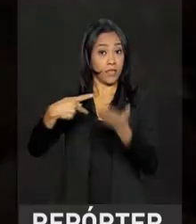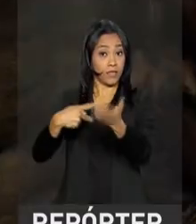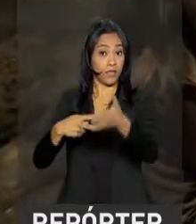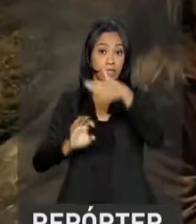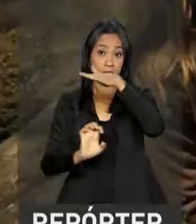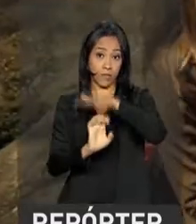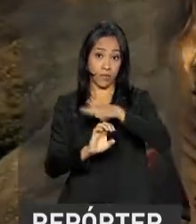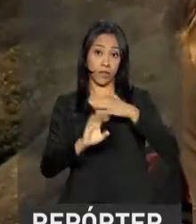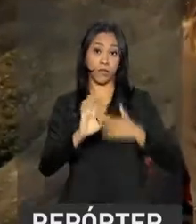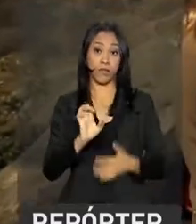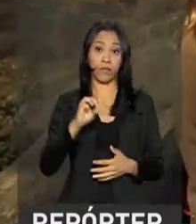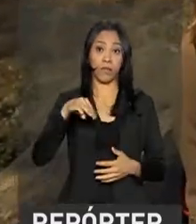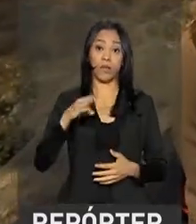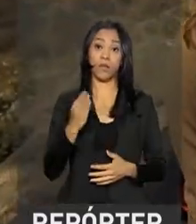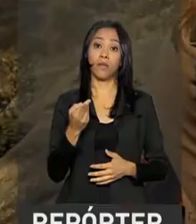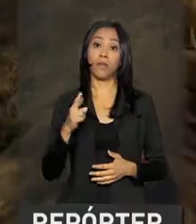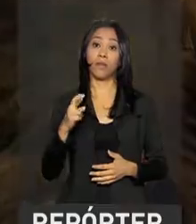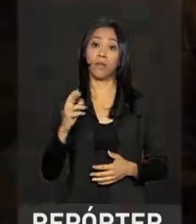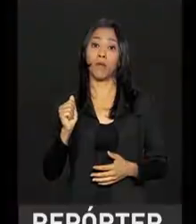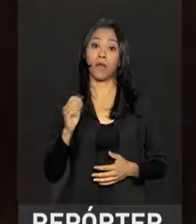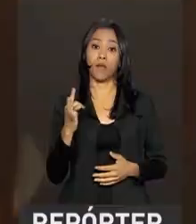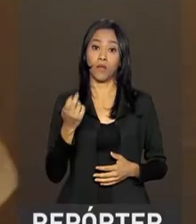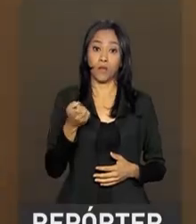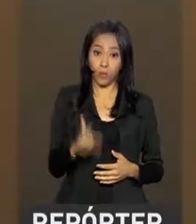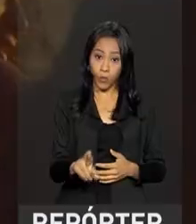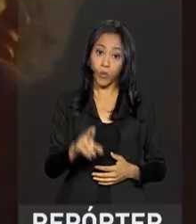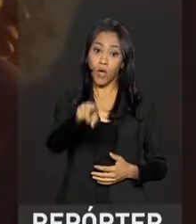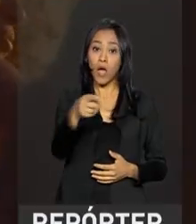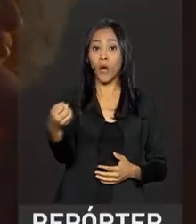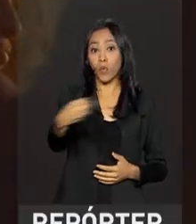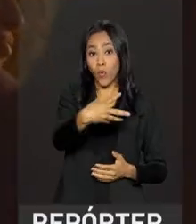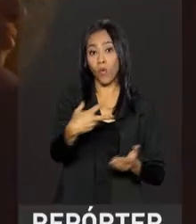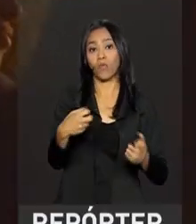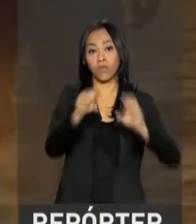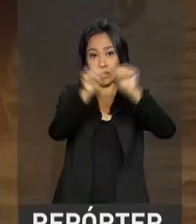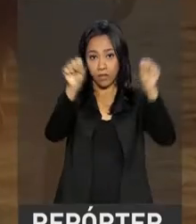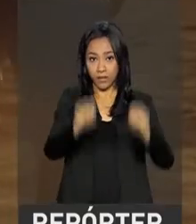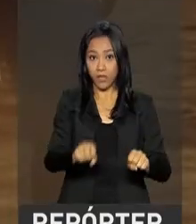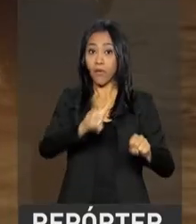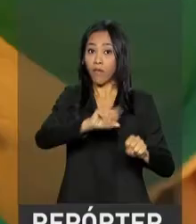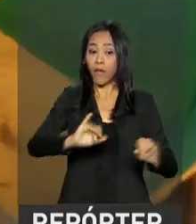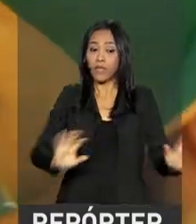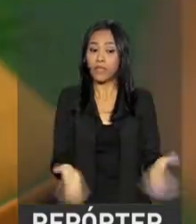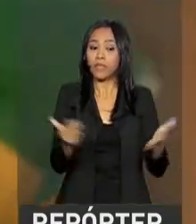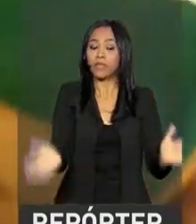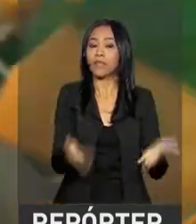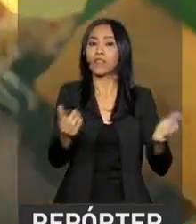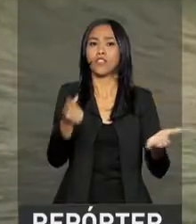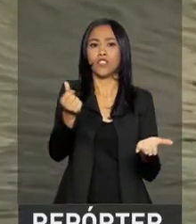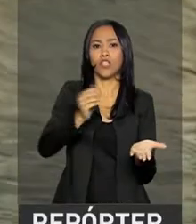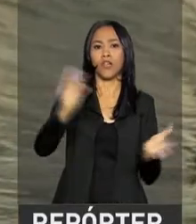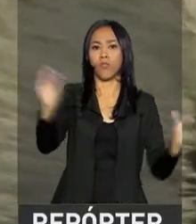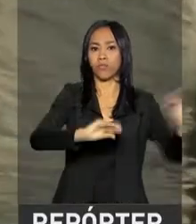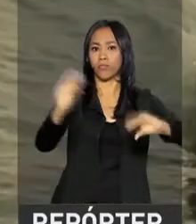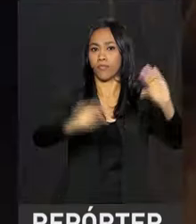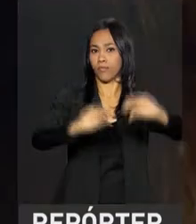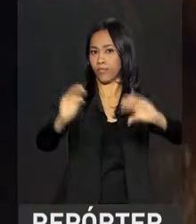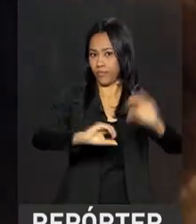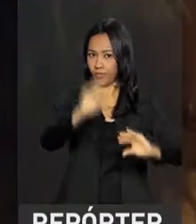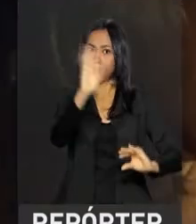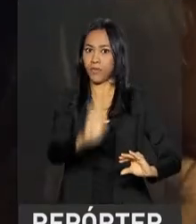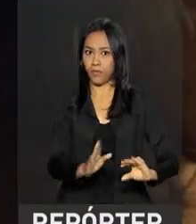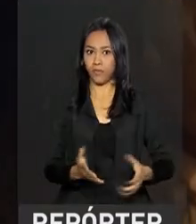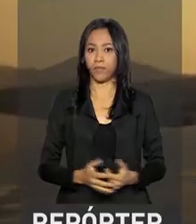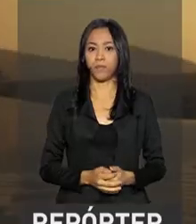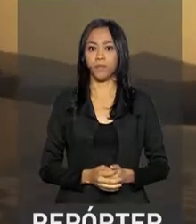além do aumento no número de turistas o novo sistema também deve incentivar investimentos estrangeiros no país dessa